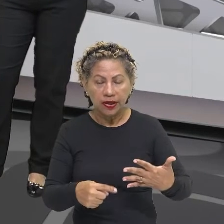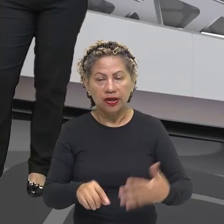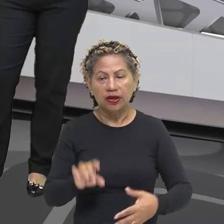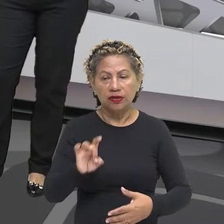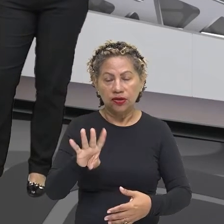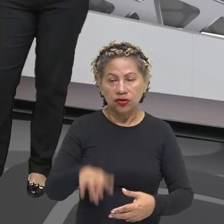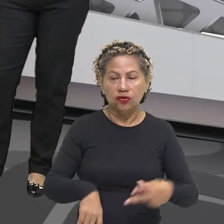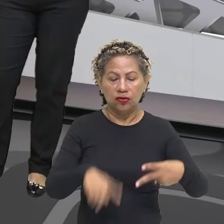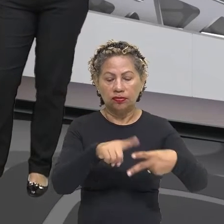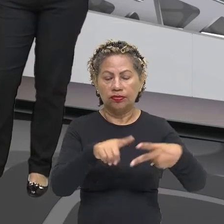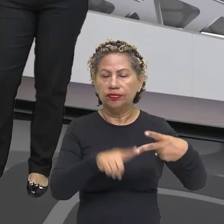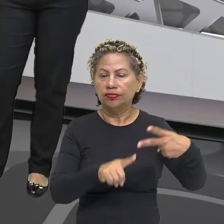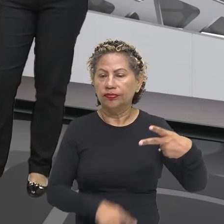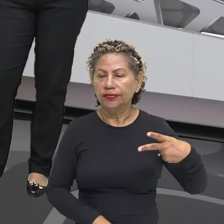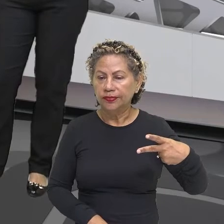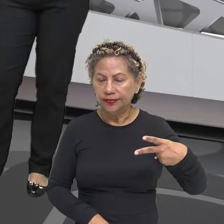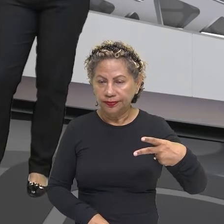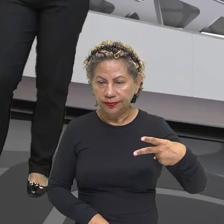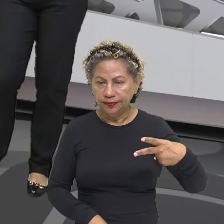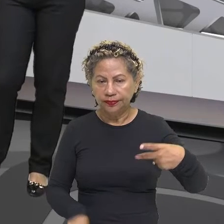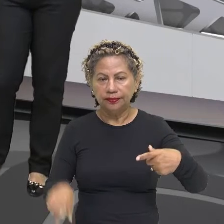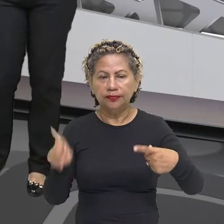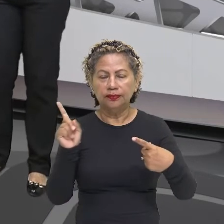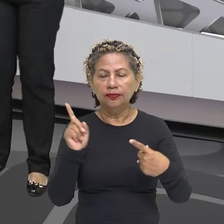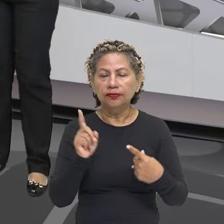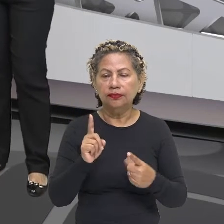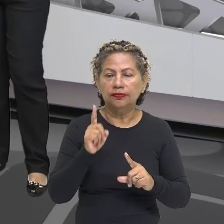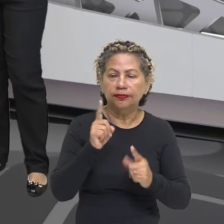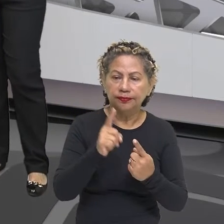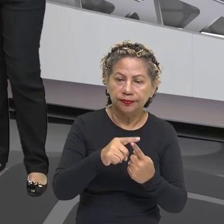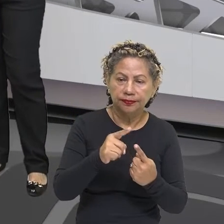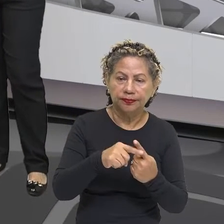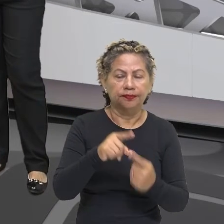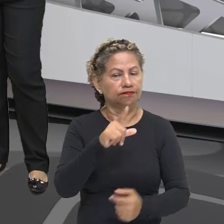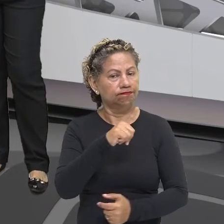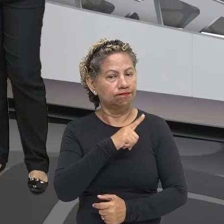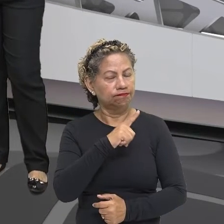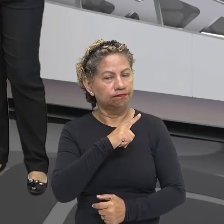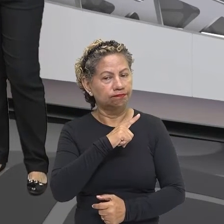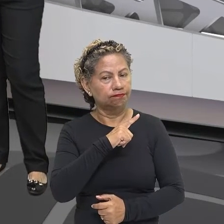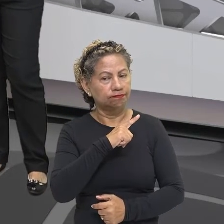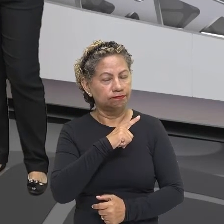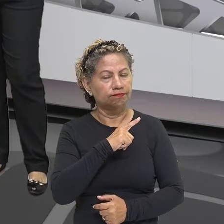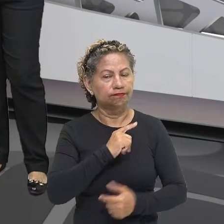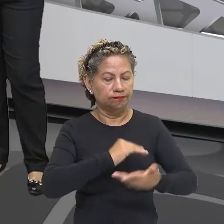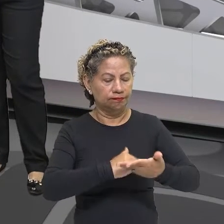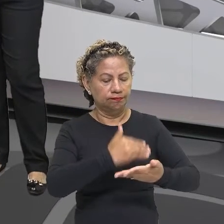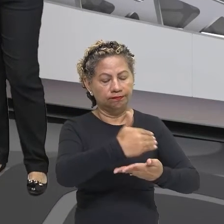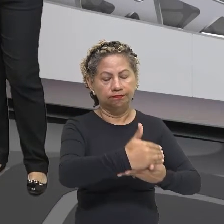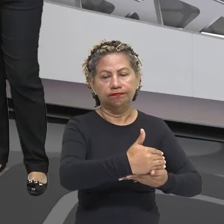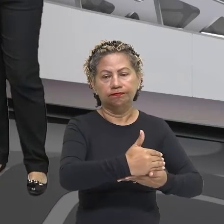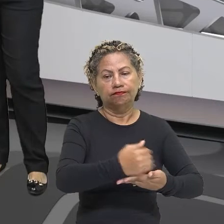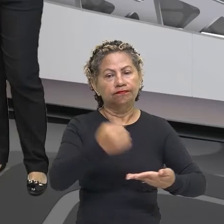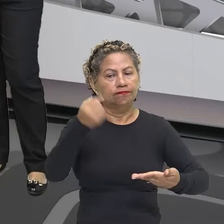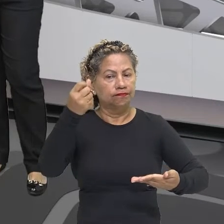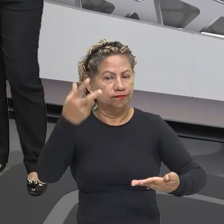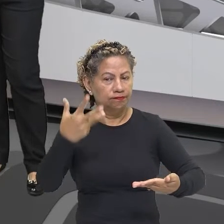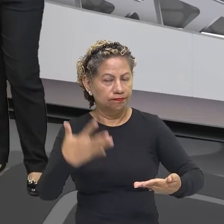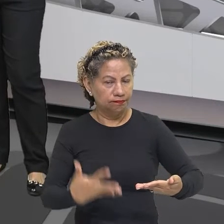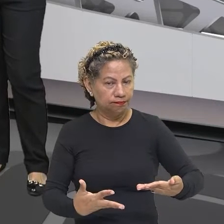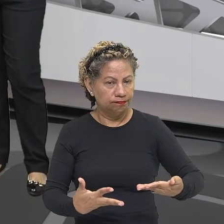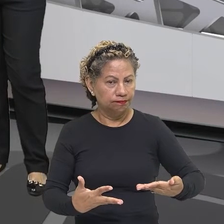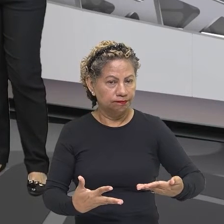lá. Uma outra assunto que eu vou trazer para vocês hoje é que nós temos